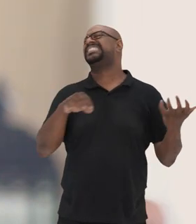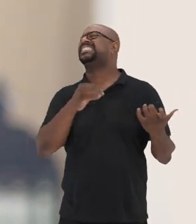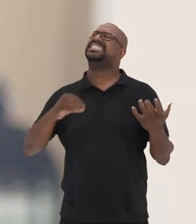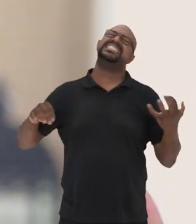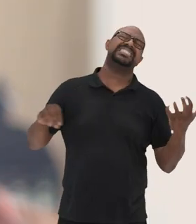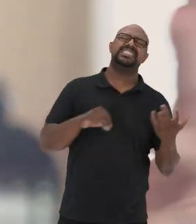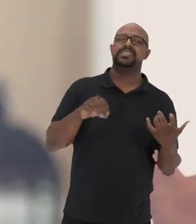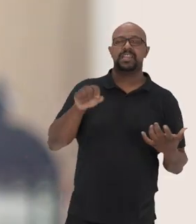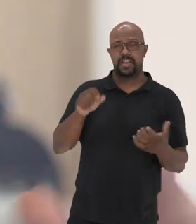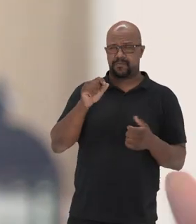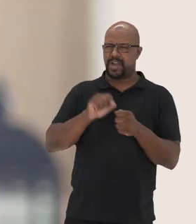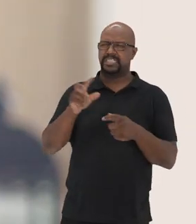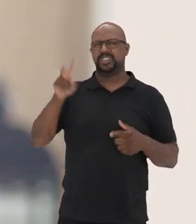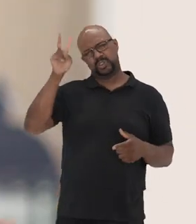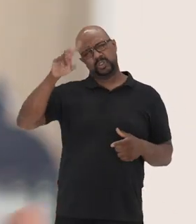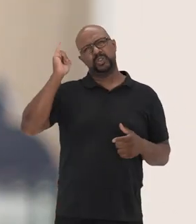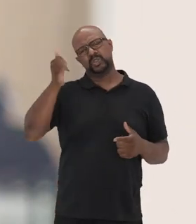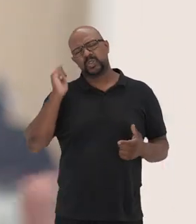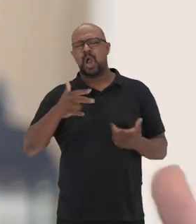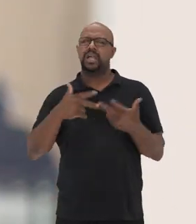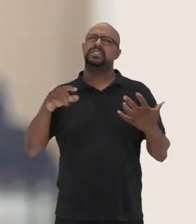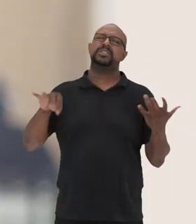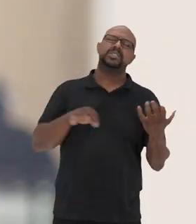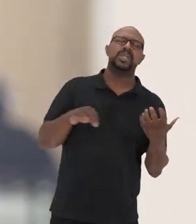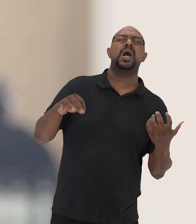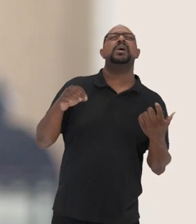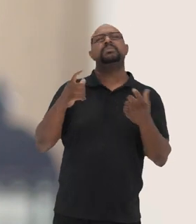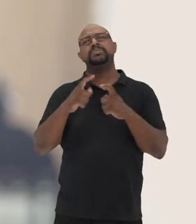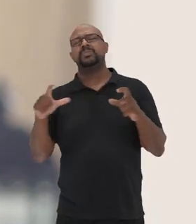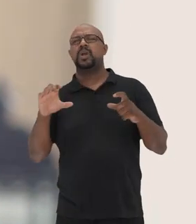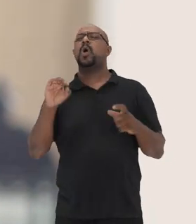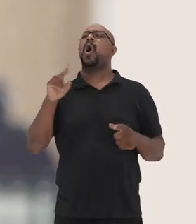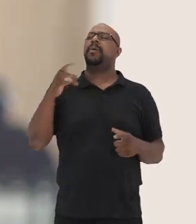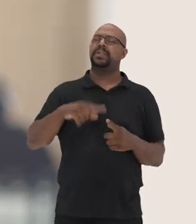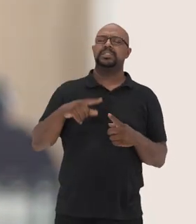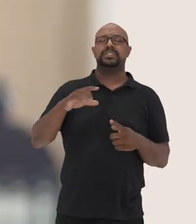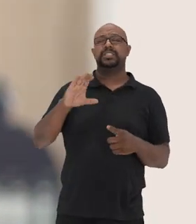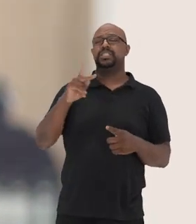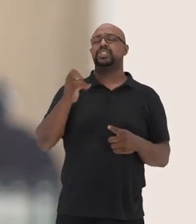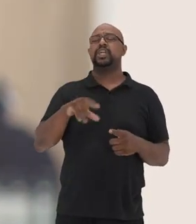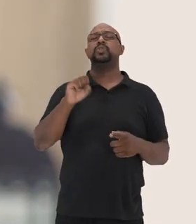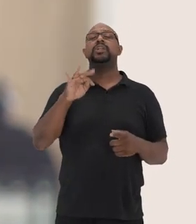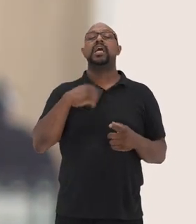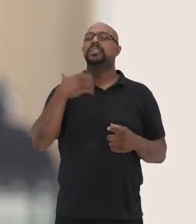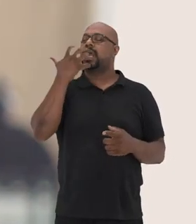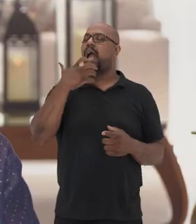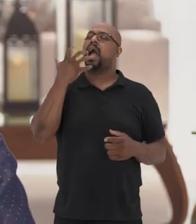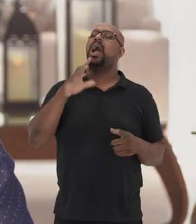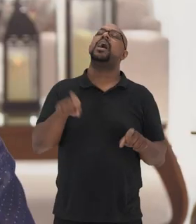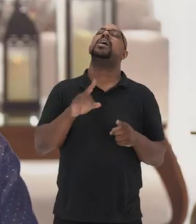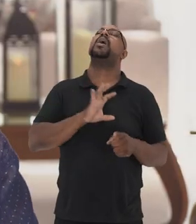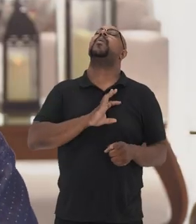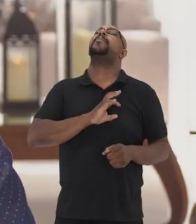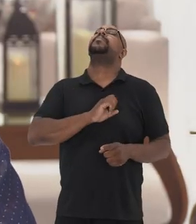contava e ele fazia diversas histórias modalidades como grosas cópulas sancionetas e romances mais longos